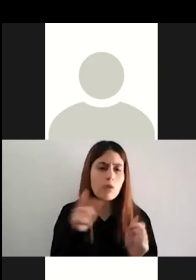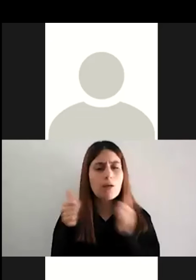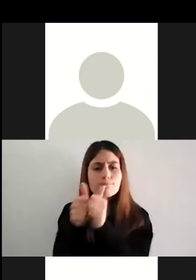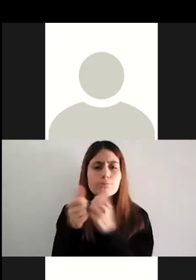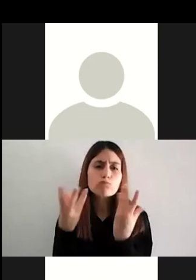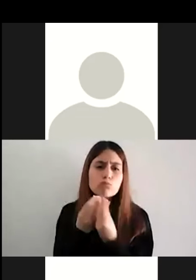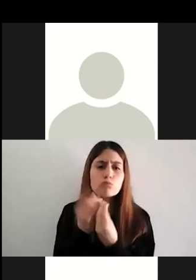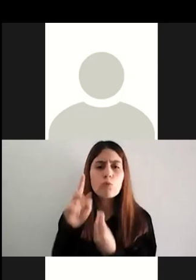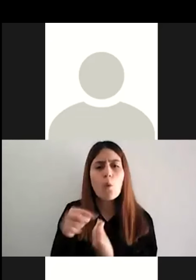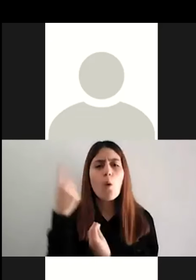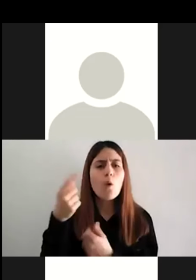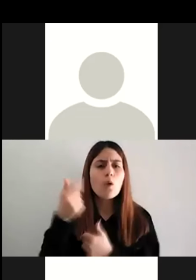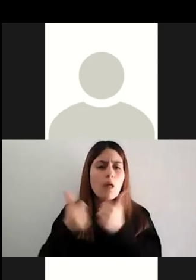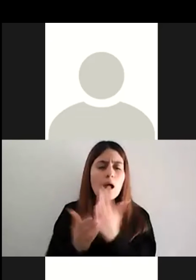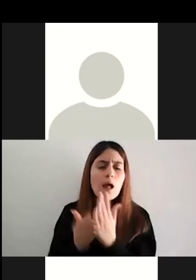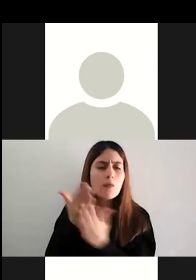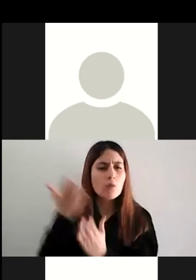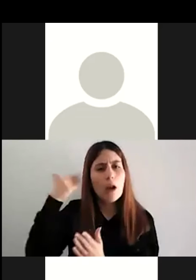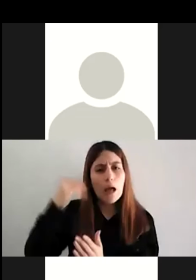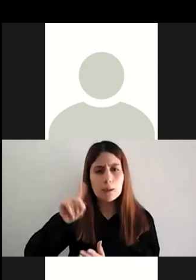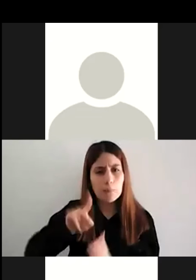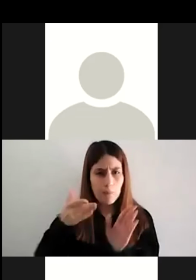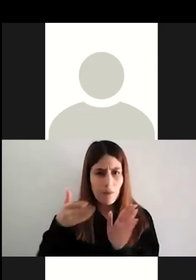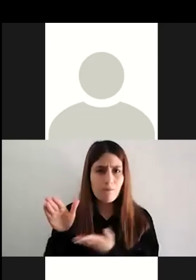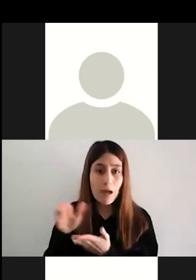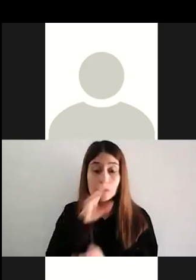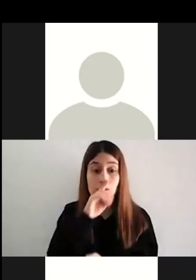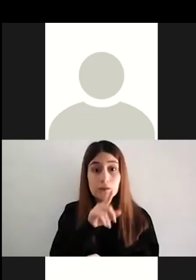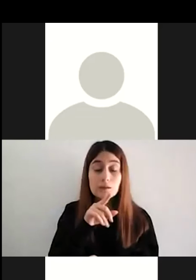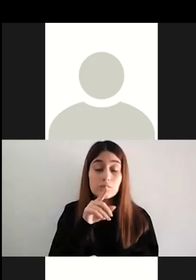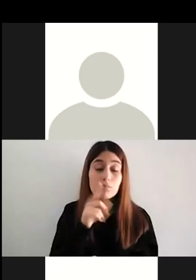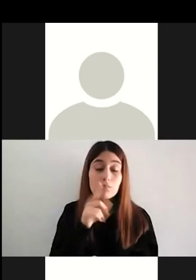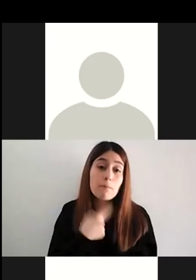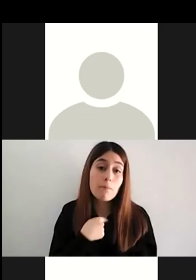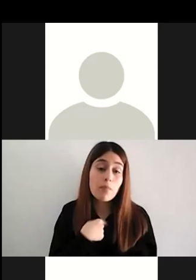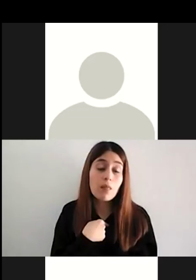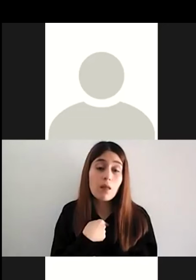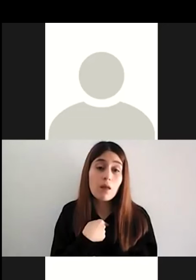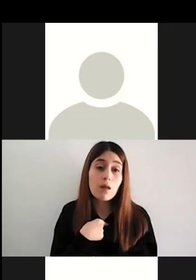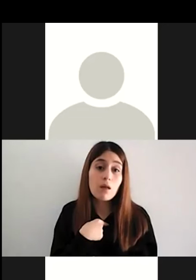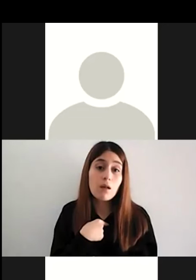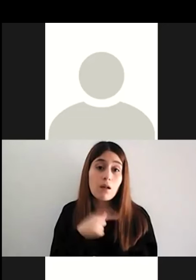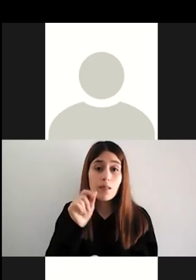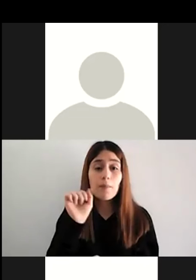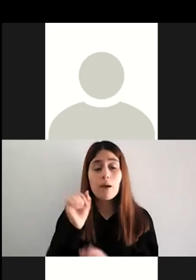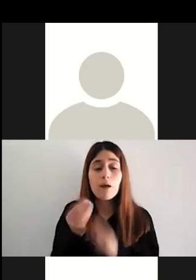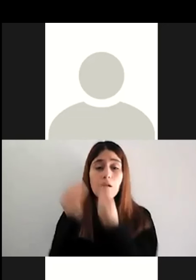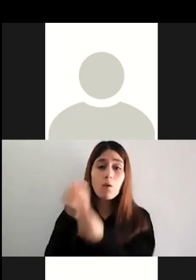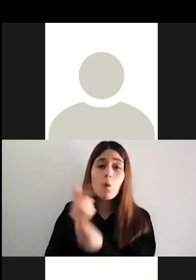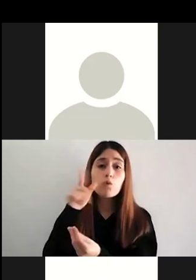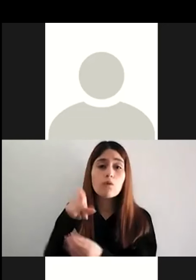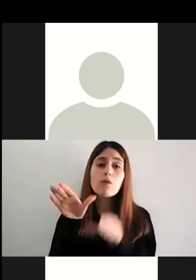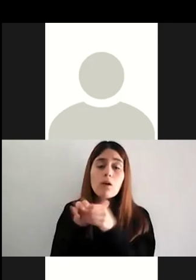tal como as que foram aprovadas na primeira fase, ou seja, teriam que ser submetidas também a um órgão de avaliação